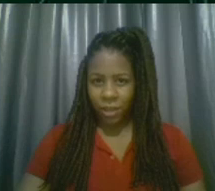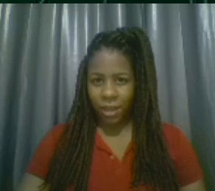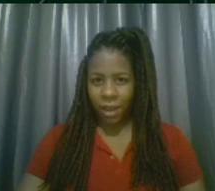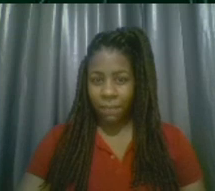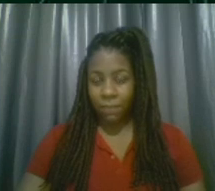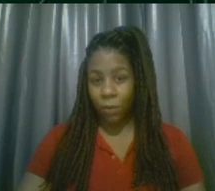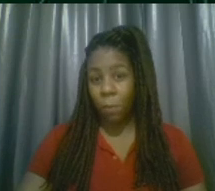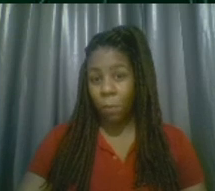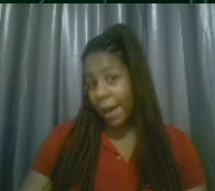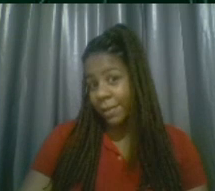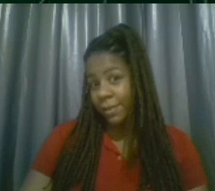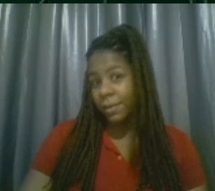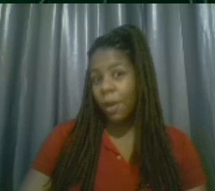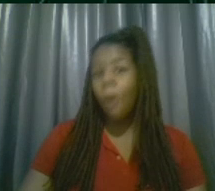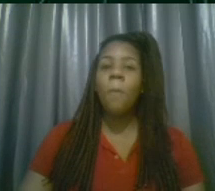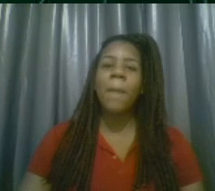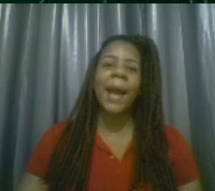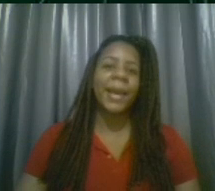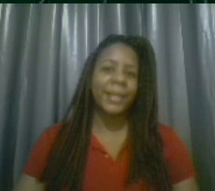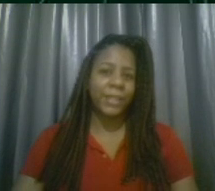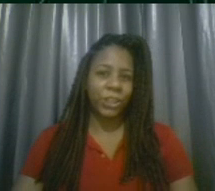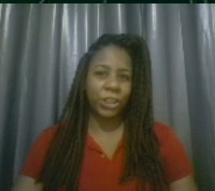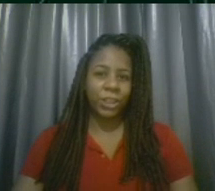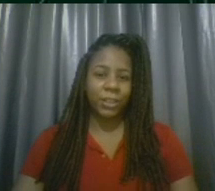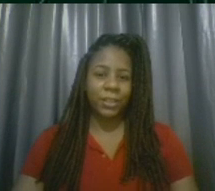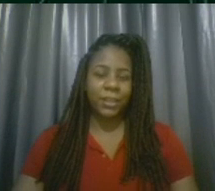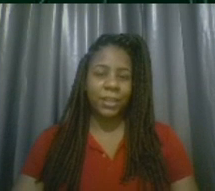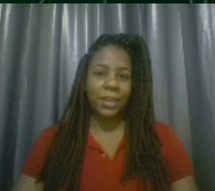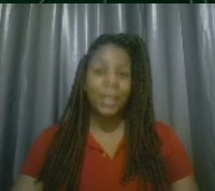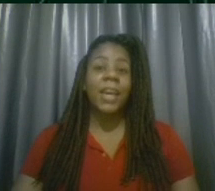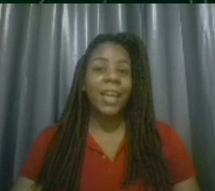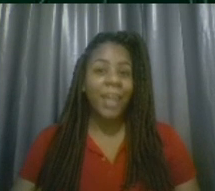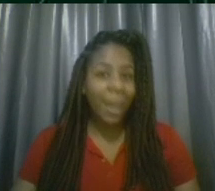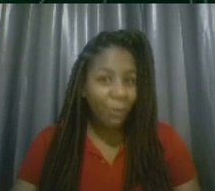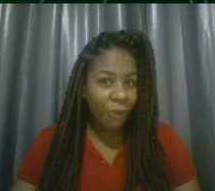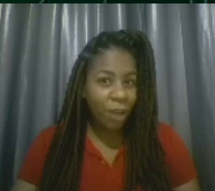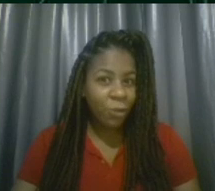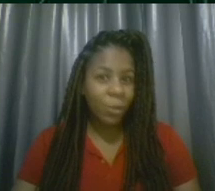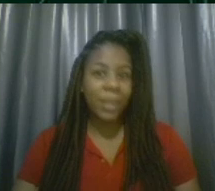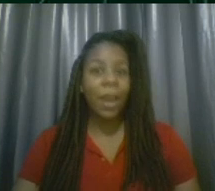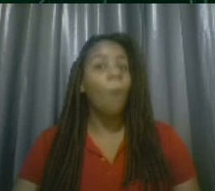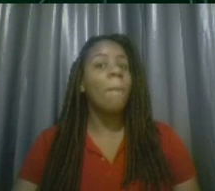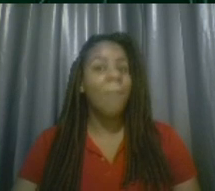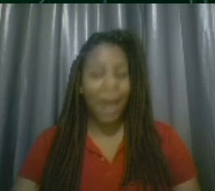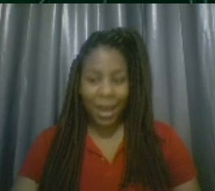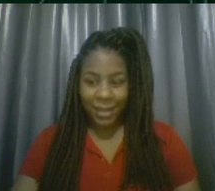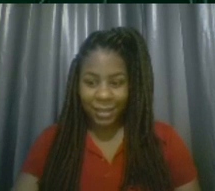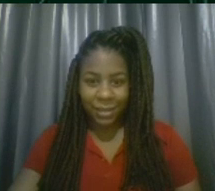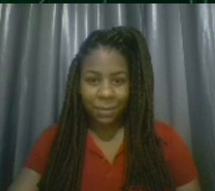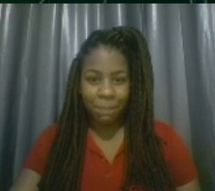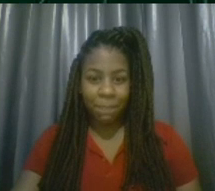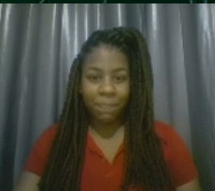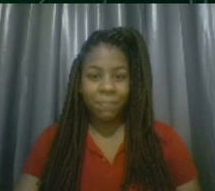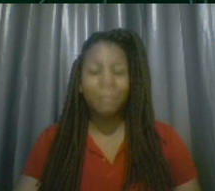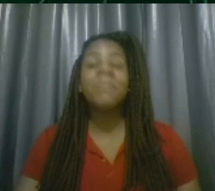acha que é? O mas ou mais? Quem falou que é o